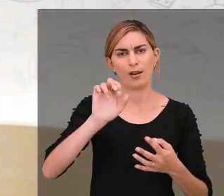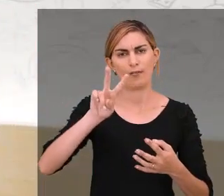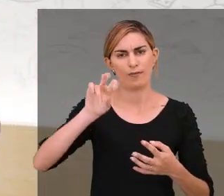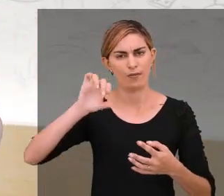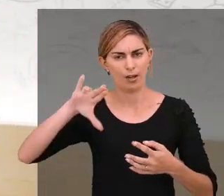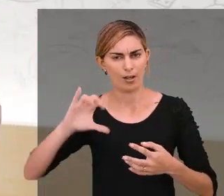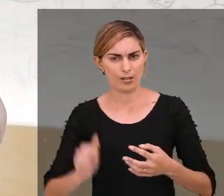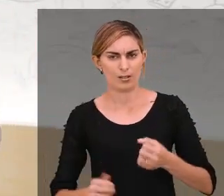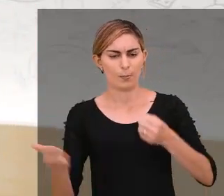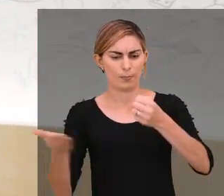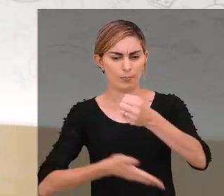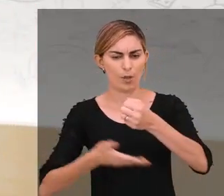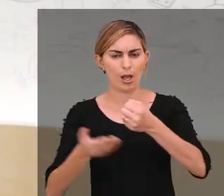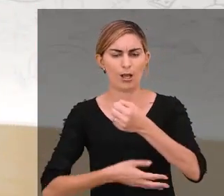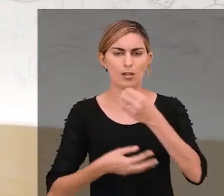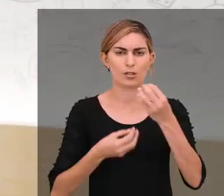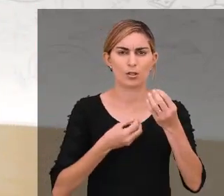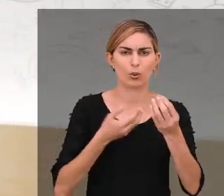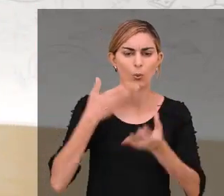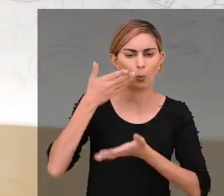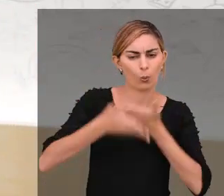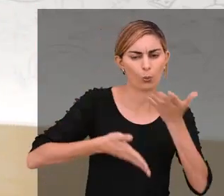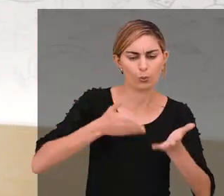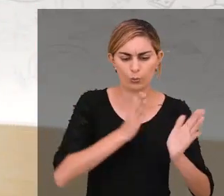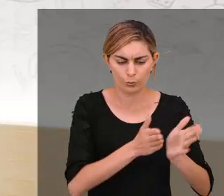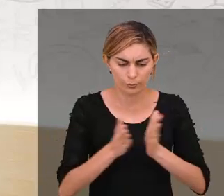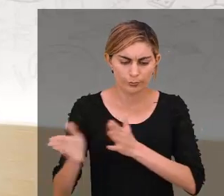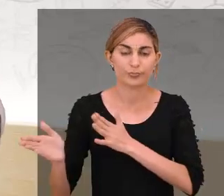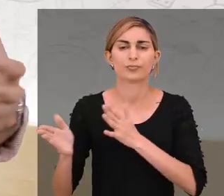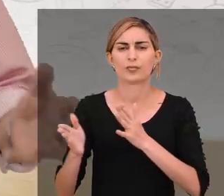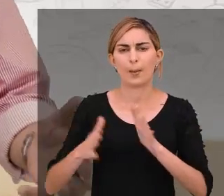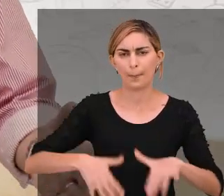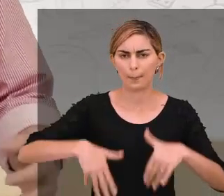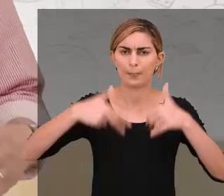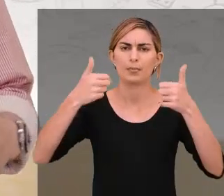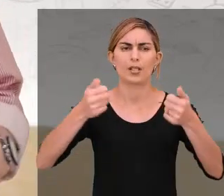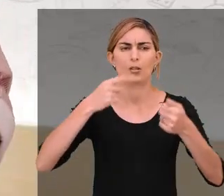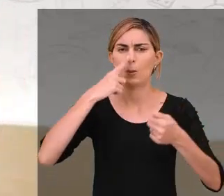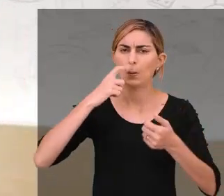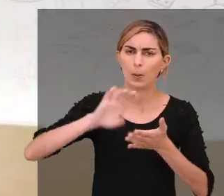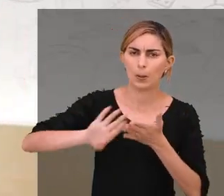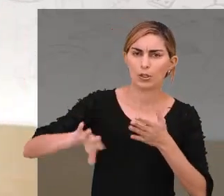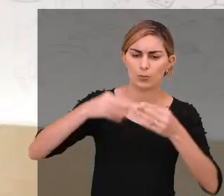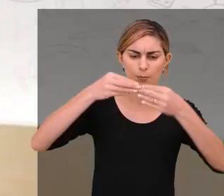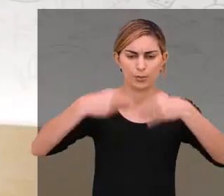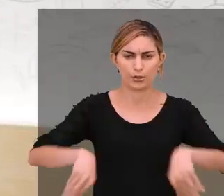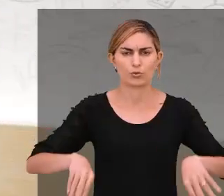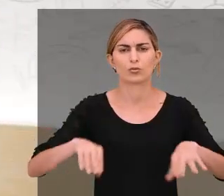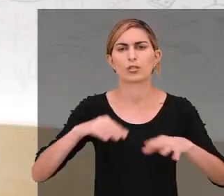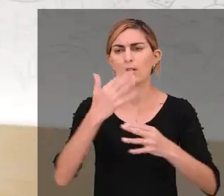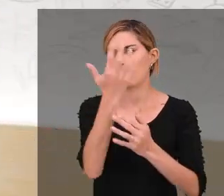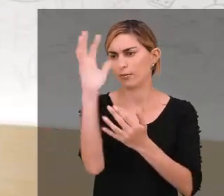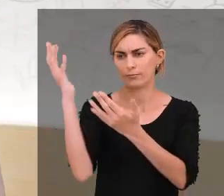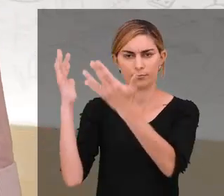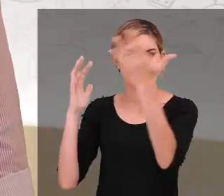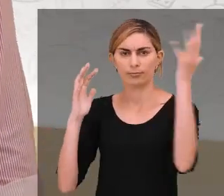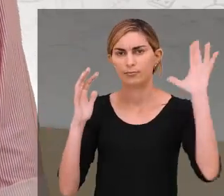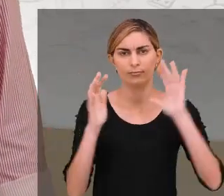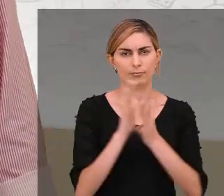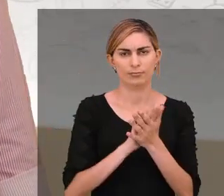para que a gente descartasse de forma, vamos dizer assim, mais eficiente e que não prejudicasse tanto o funcionamento da